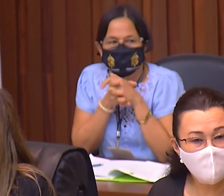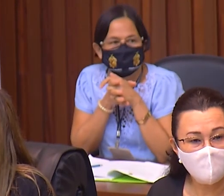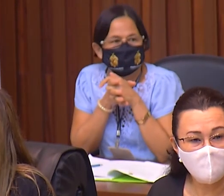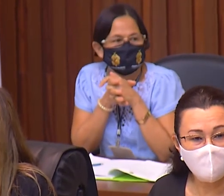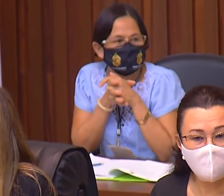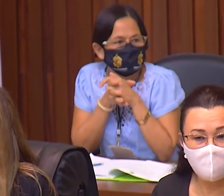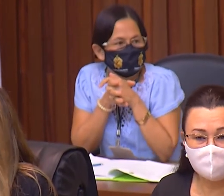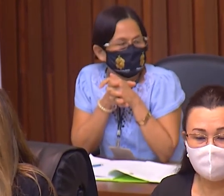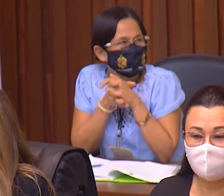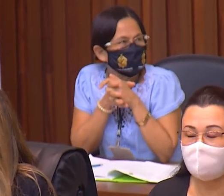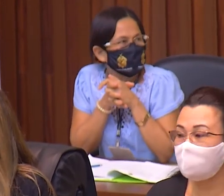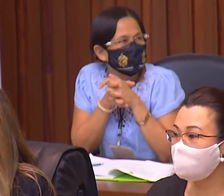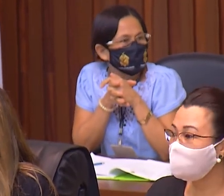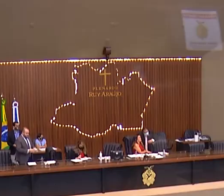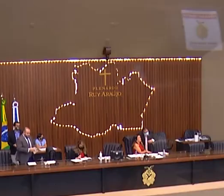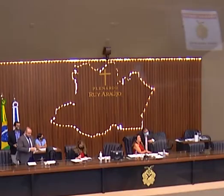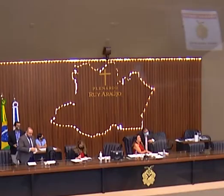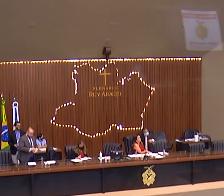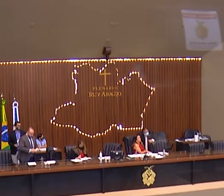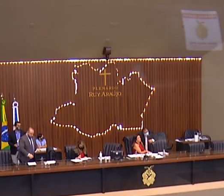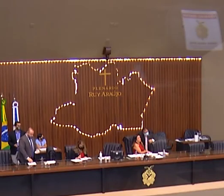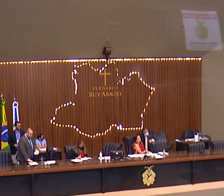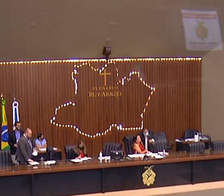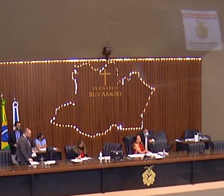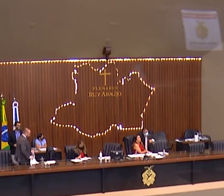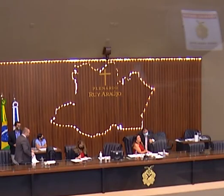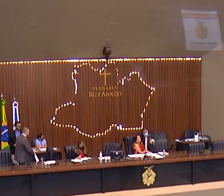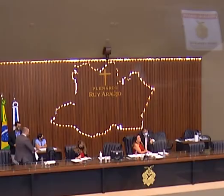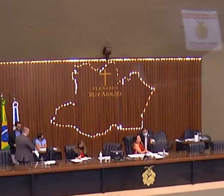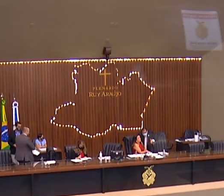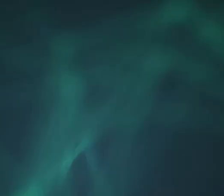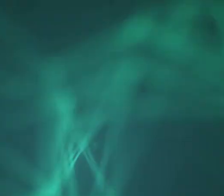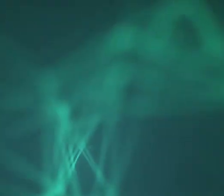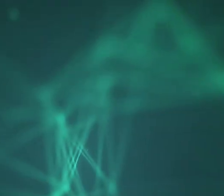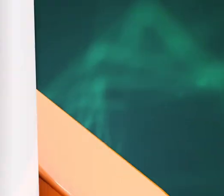Outro questionamento é quanto à origem desses recursos.